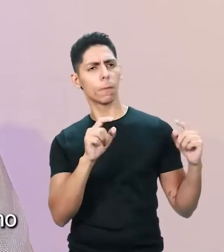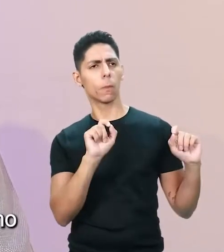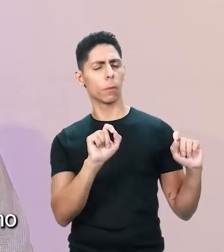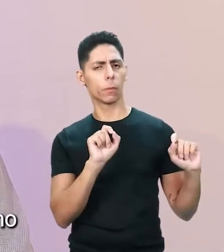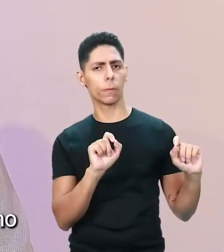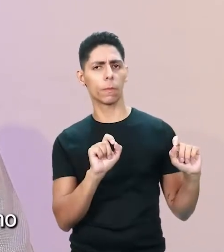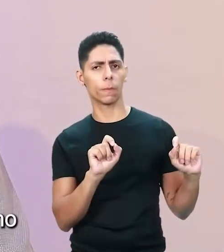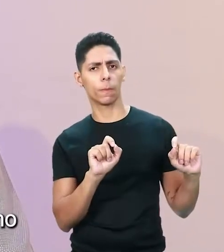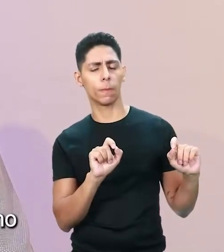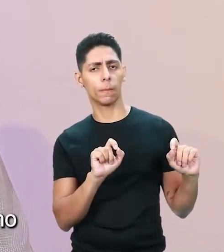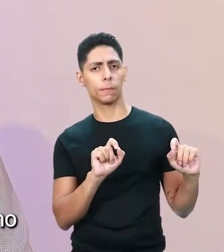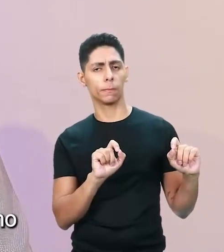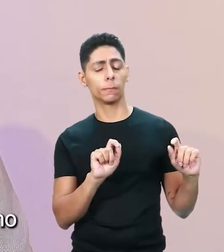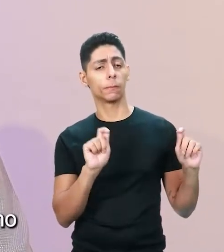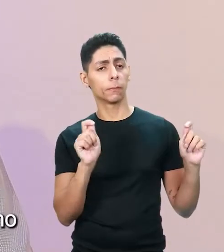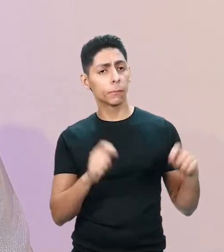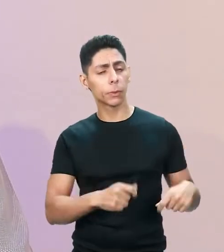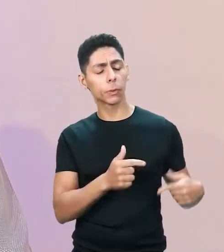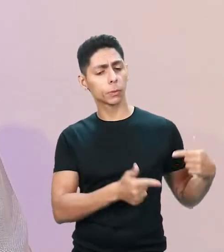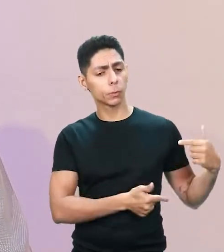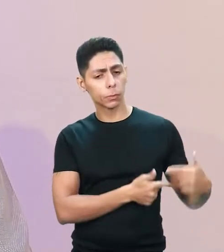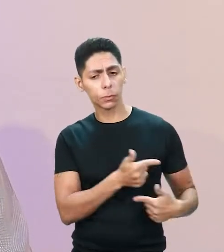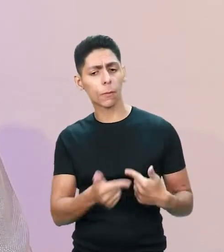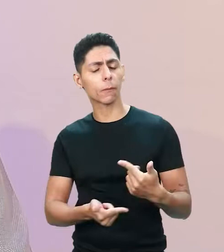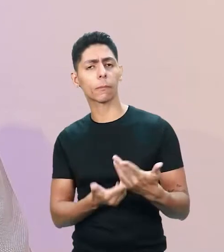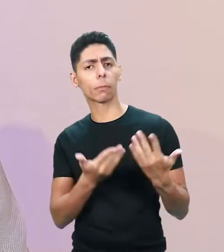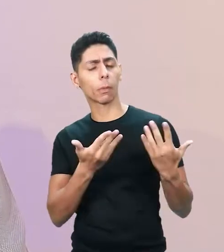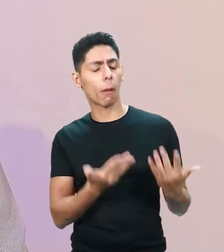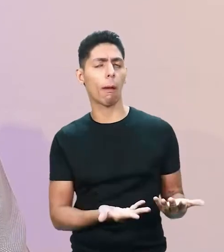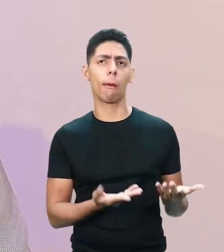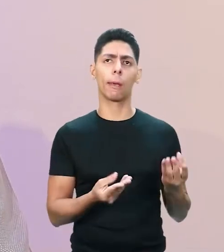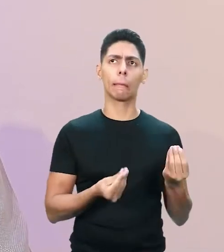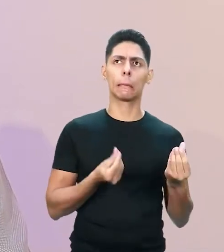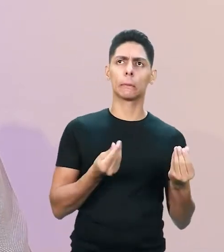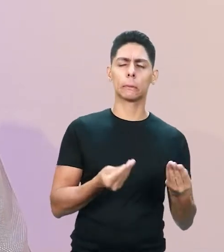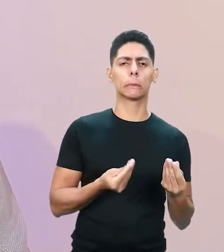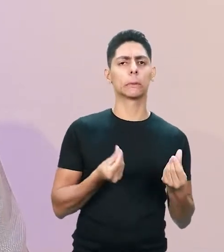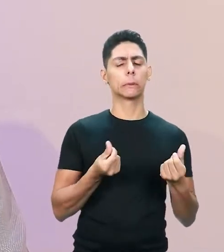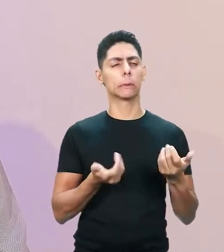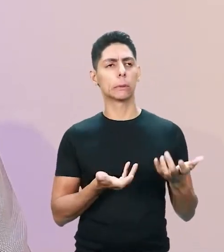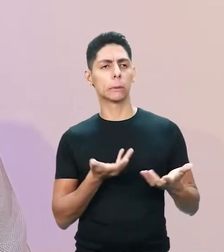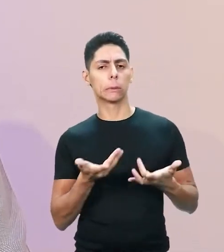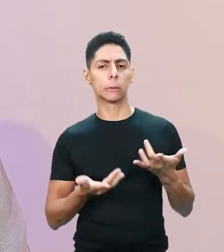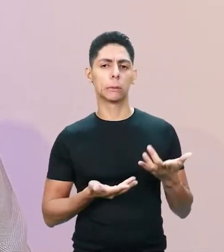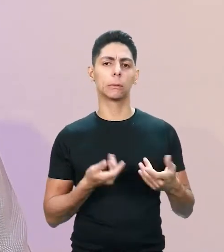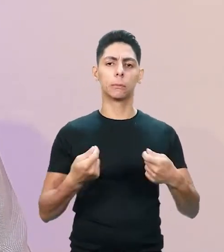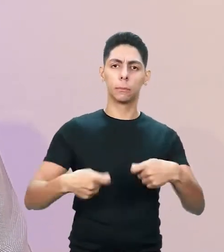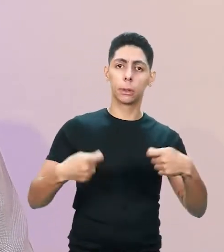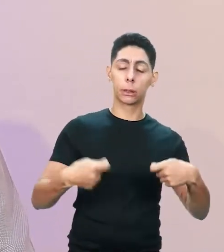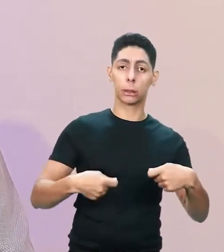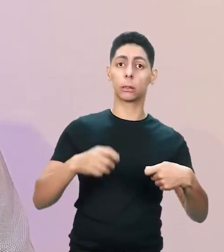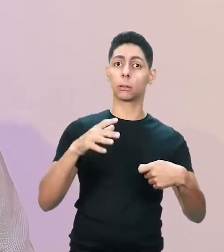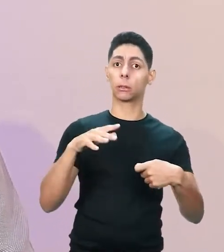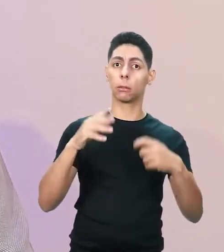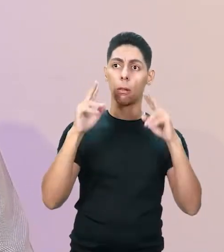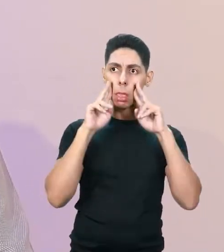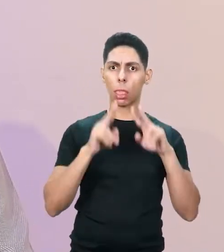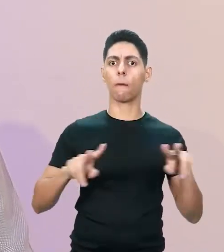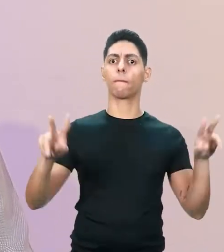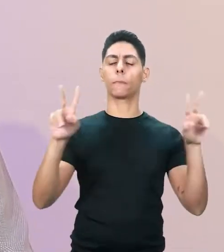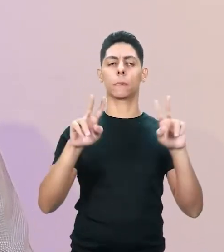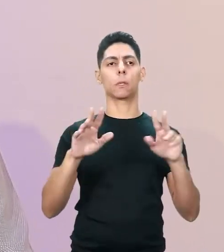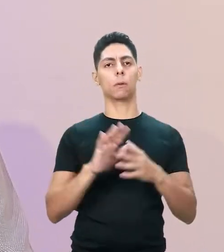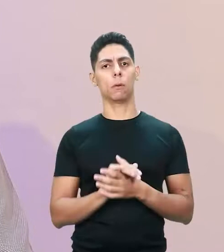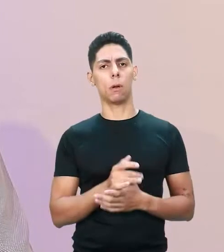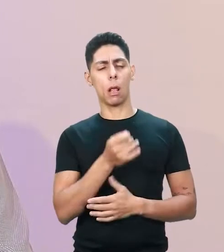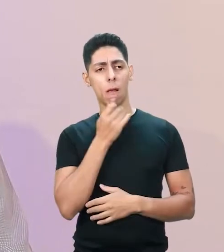a fazer um trabalho que é um trabalho que precisa muito da visão. Cobrir lá o